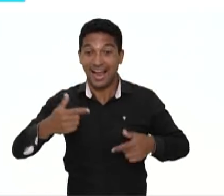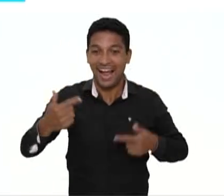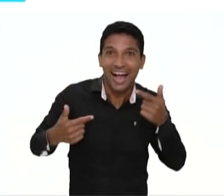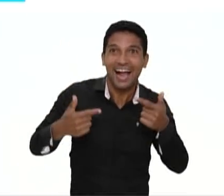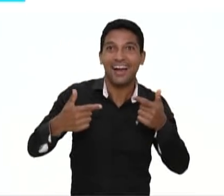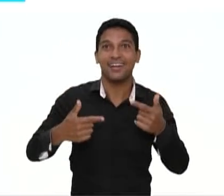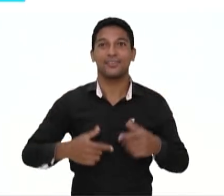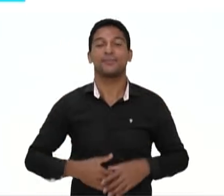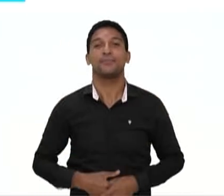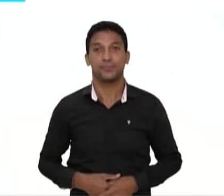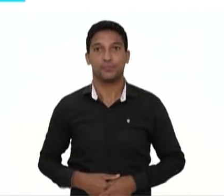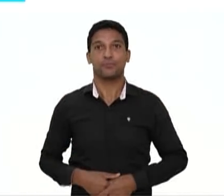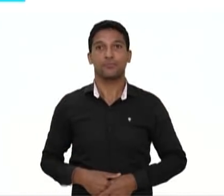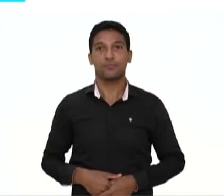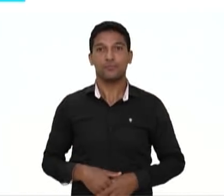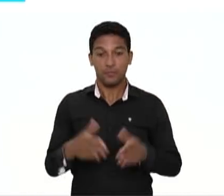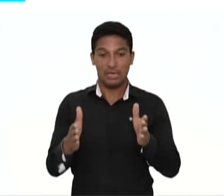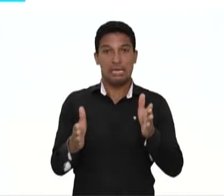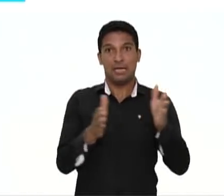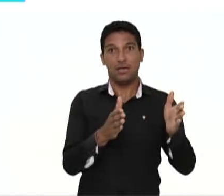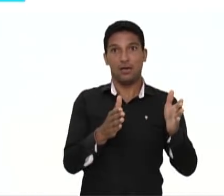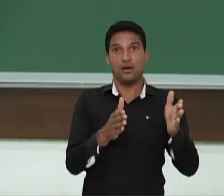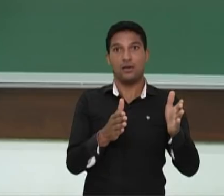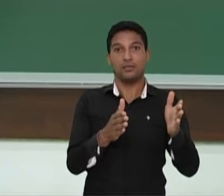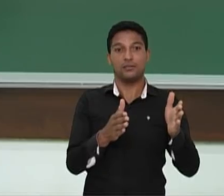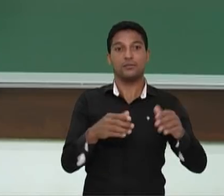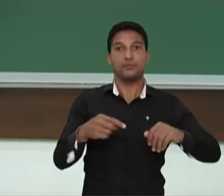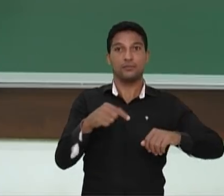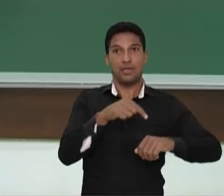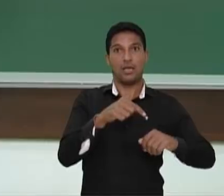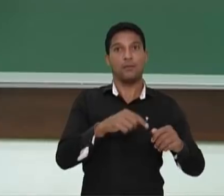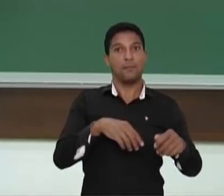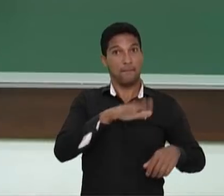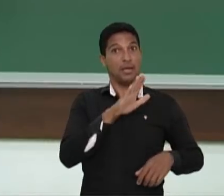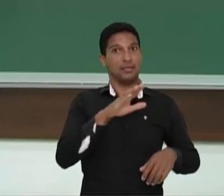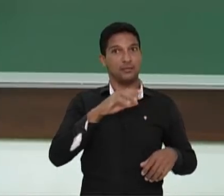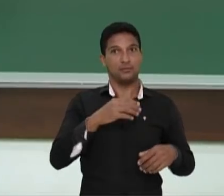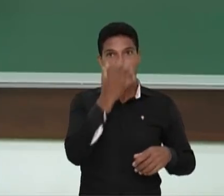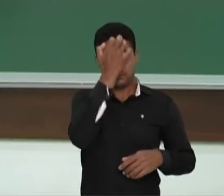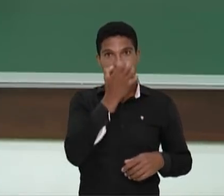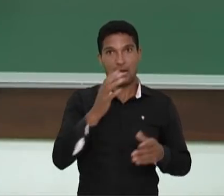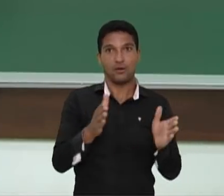leveza e uma comicidade, né? De uma forma mais cômica, engraçada.